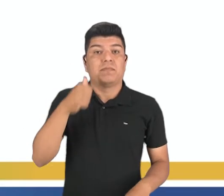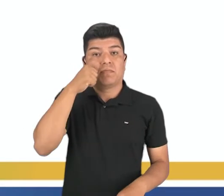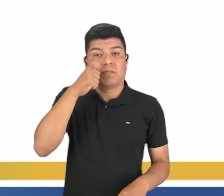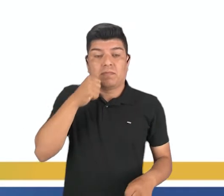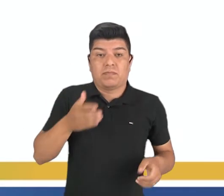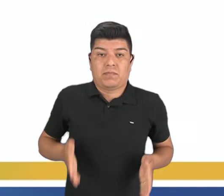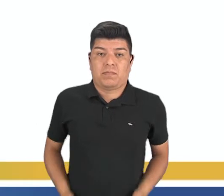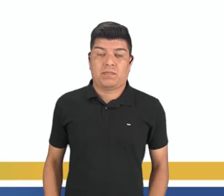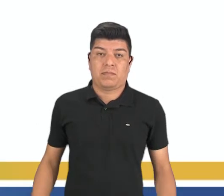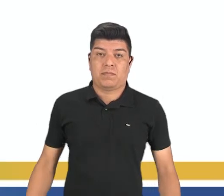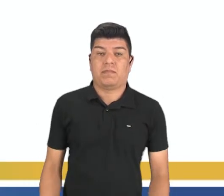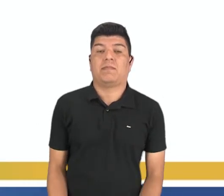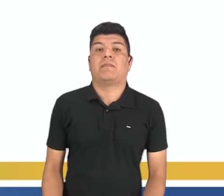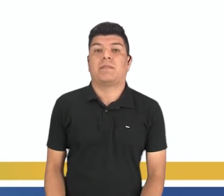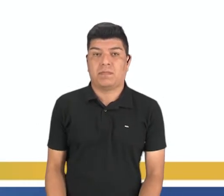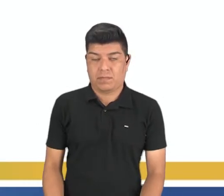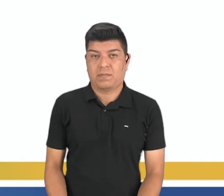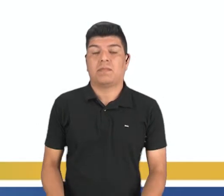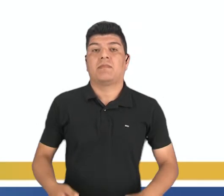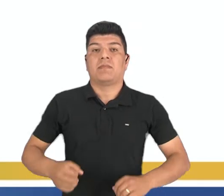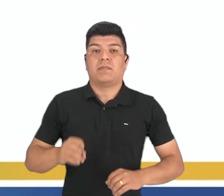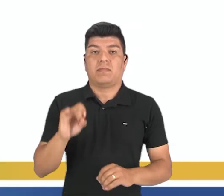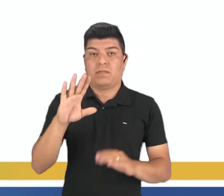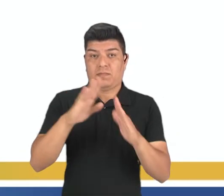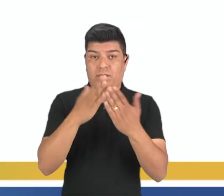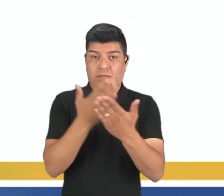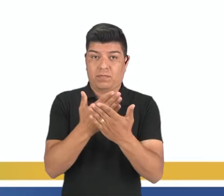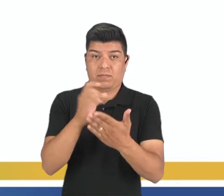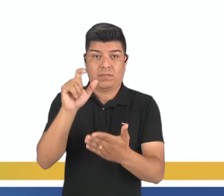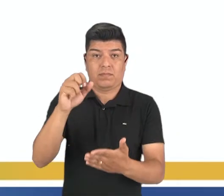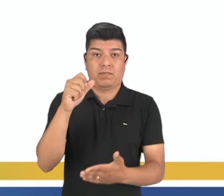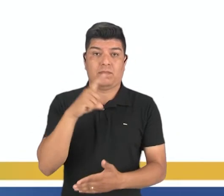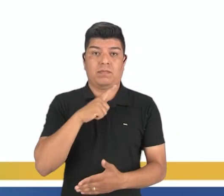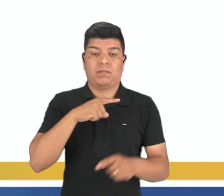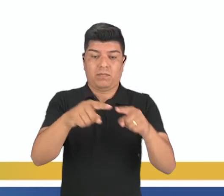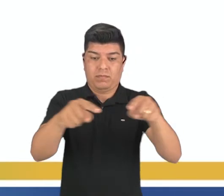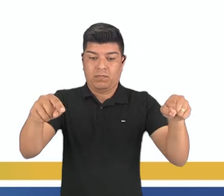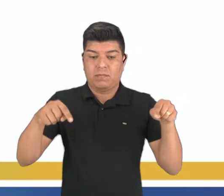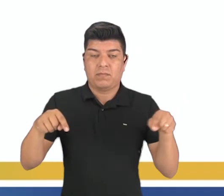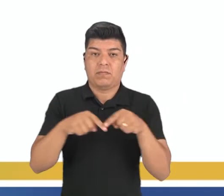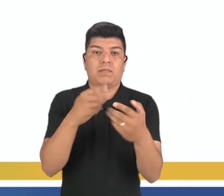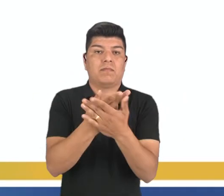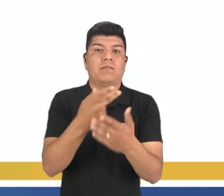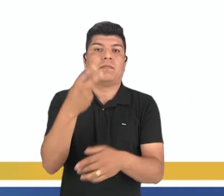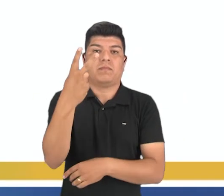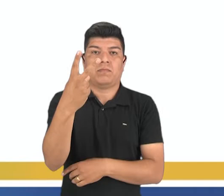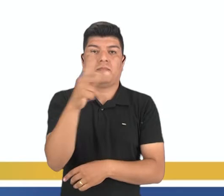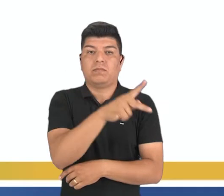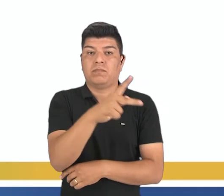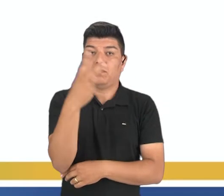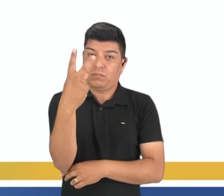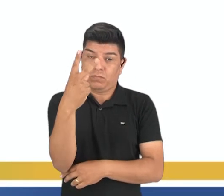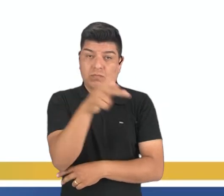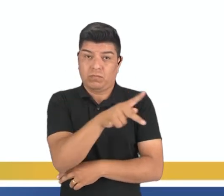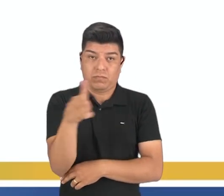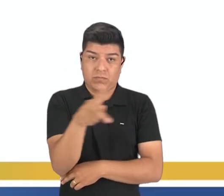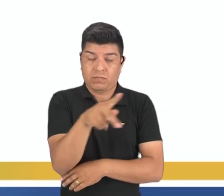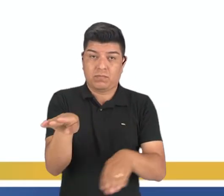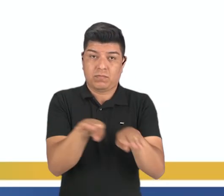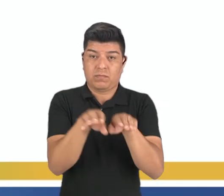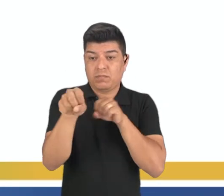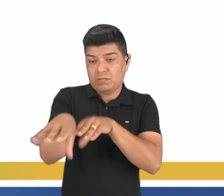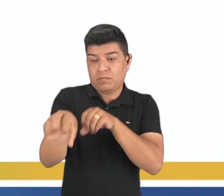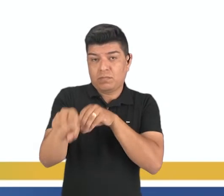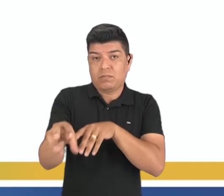Era bonito de se ver. A escola só contava com 2 salas de aulas, onde 2 professoras lecionavam para